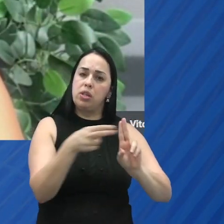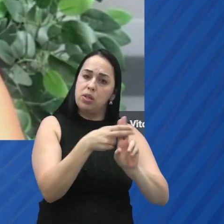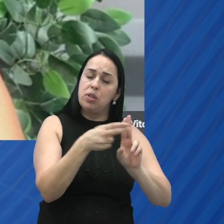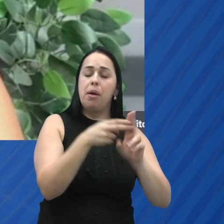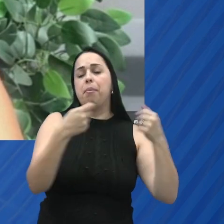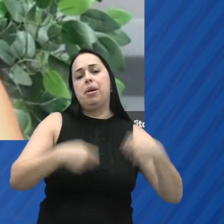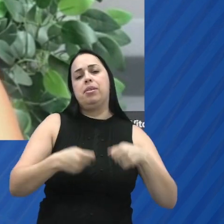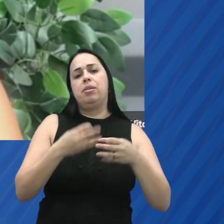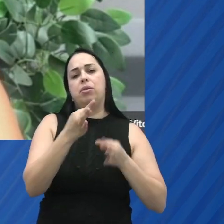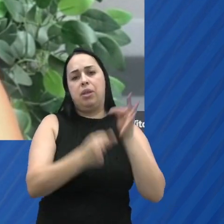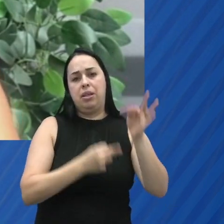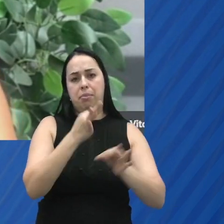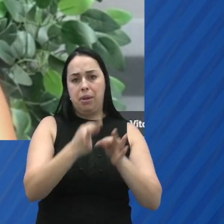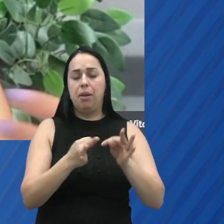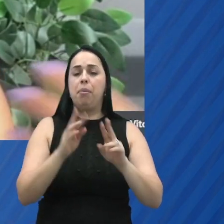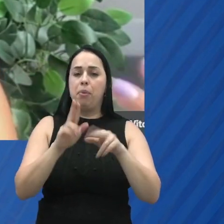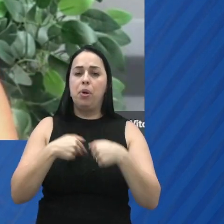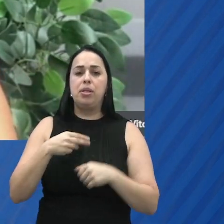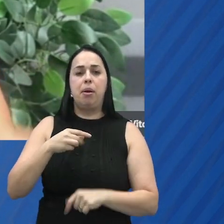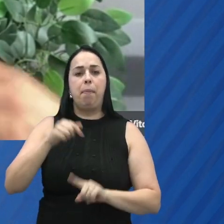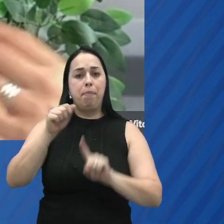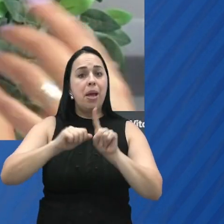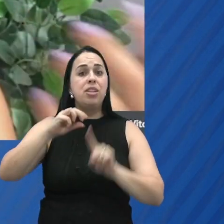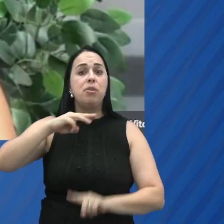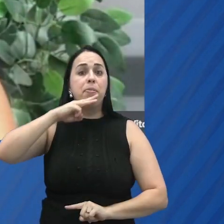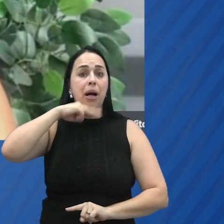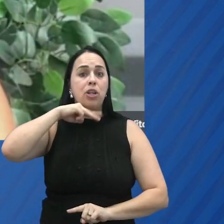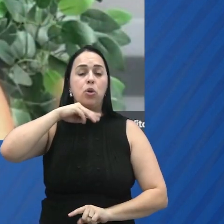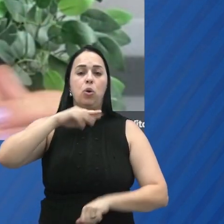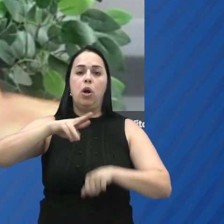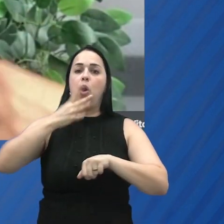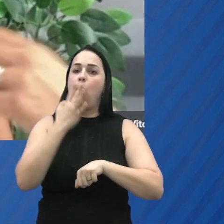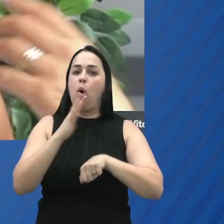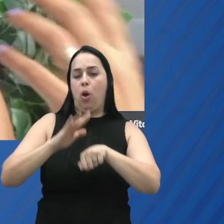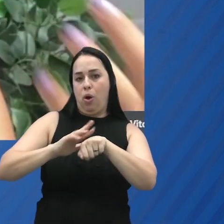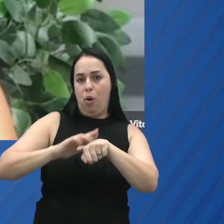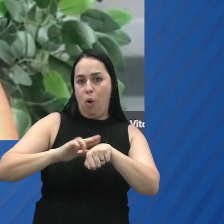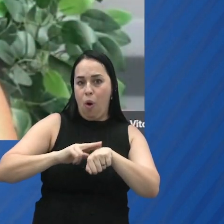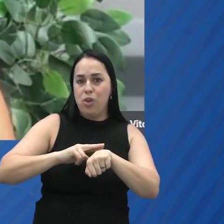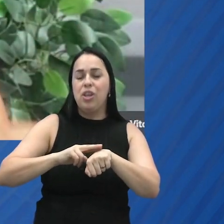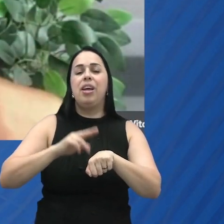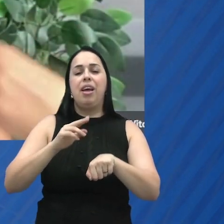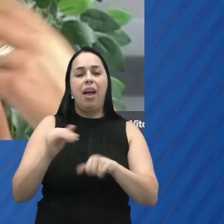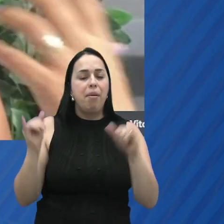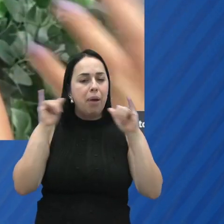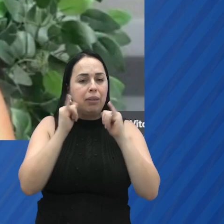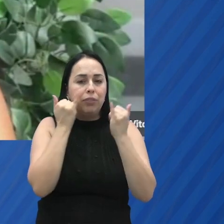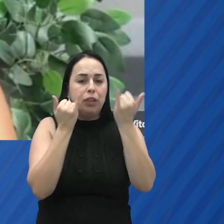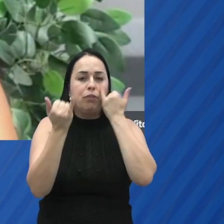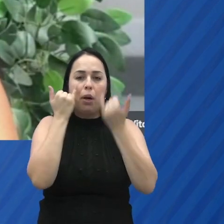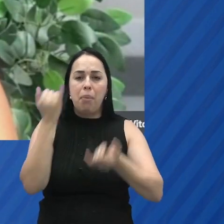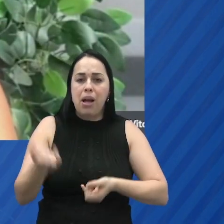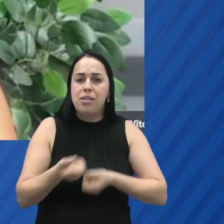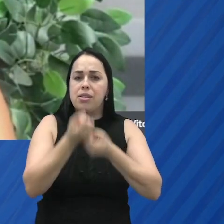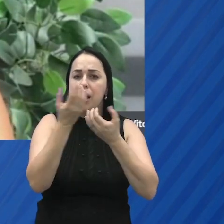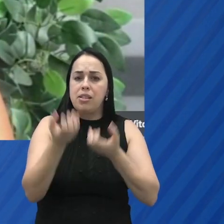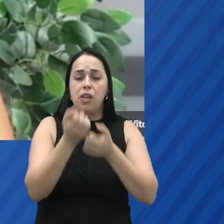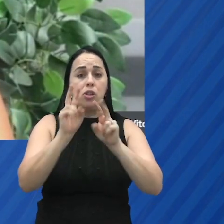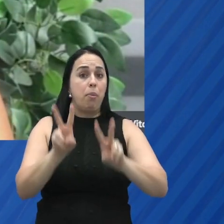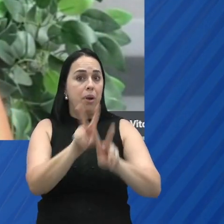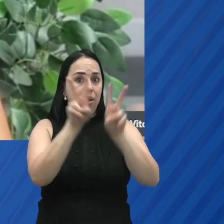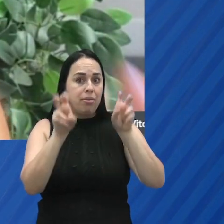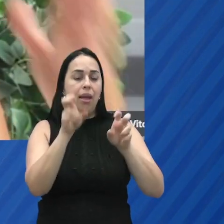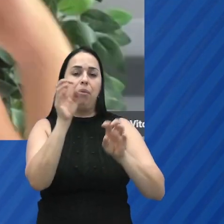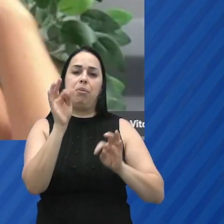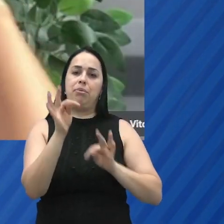vem trabalhando, né? Acho que o Março Roxo também é para isso, para a gente poder estar divulgando, poder estar falando sobre